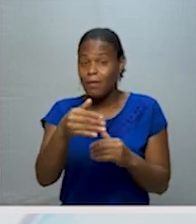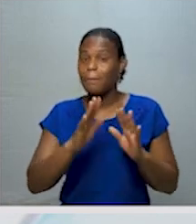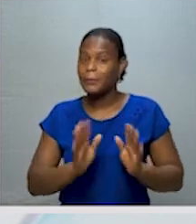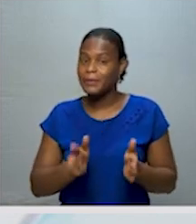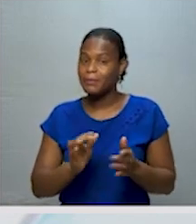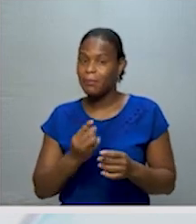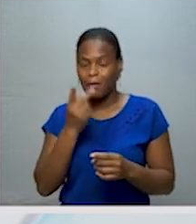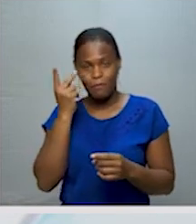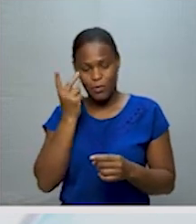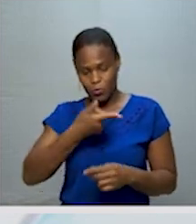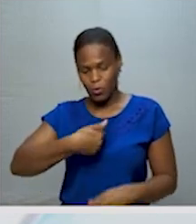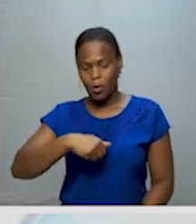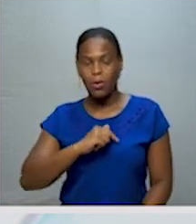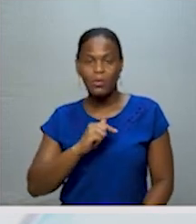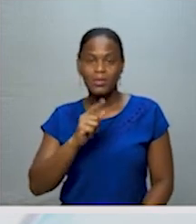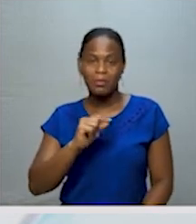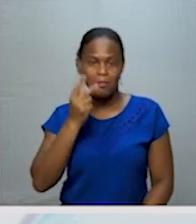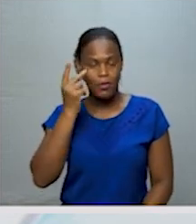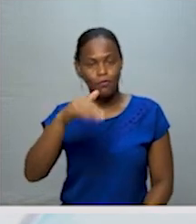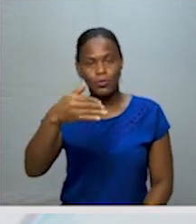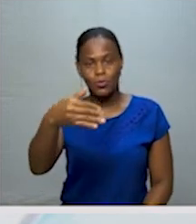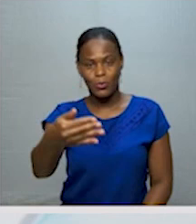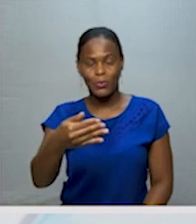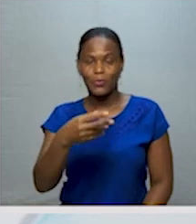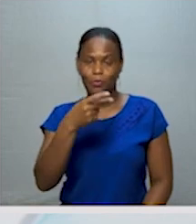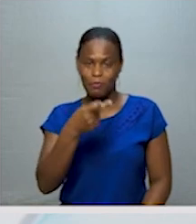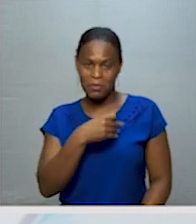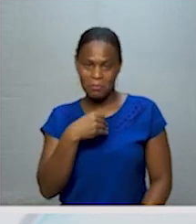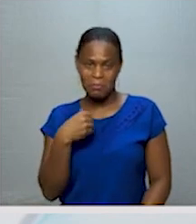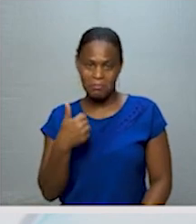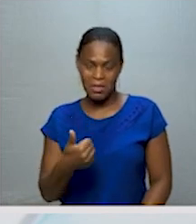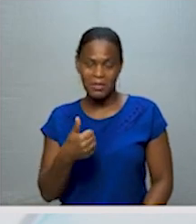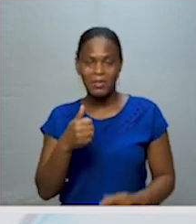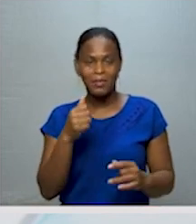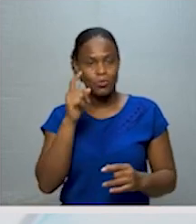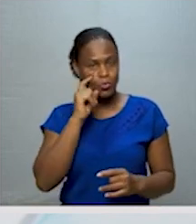precisarão para a nossa vida académica e a nossa vida futura. Fiquem bem,